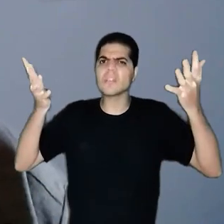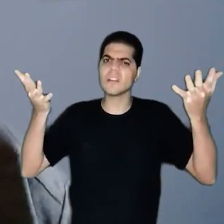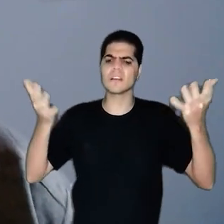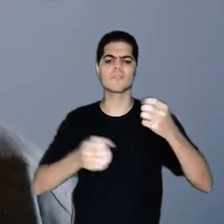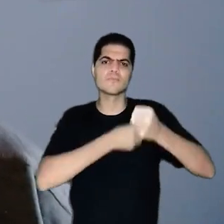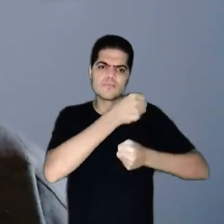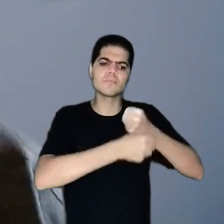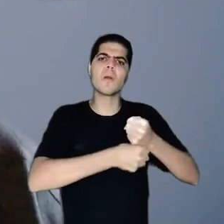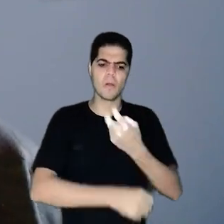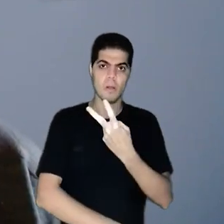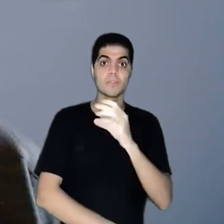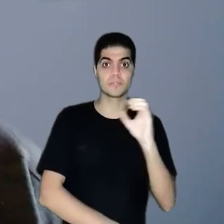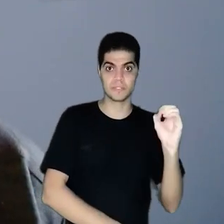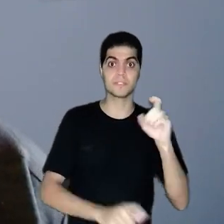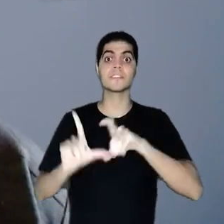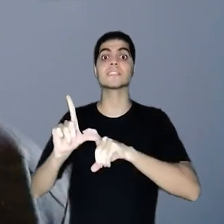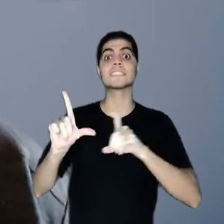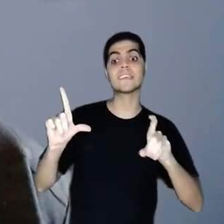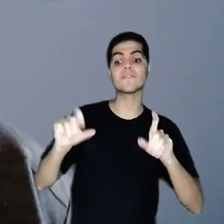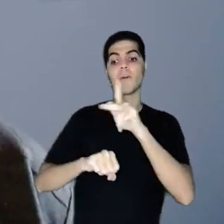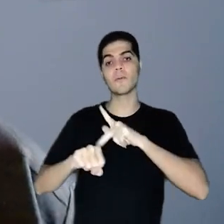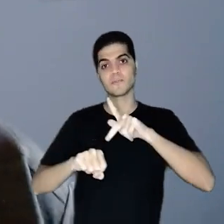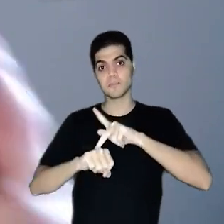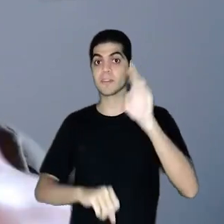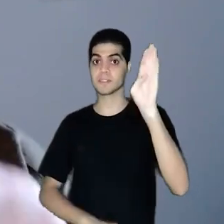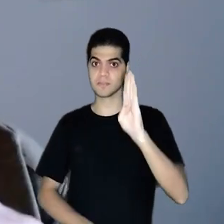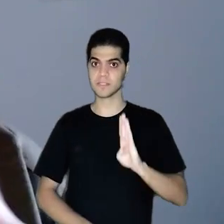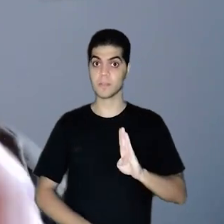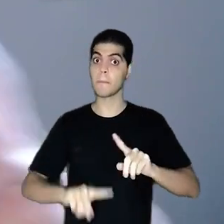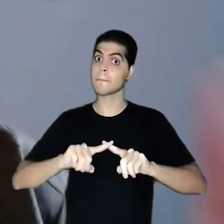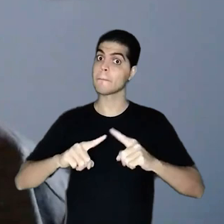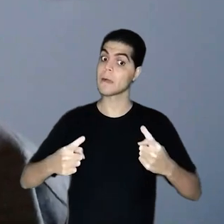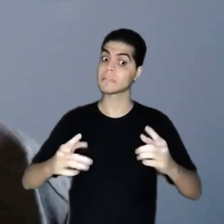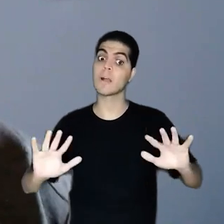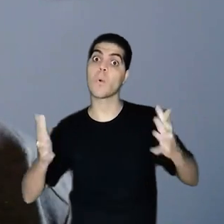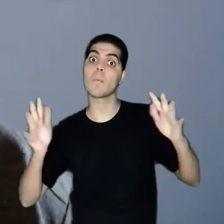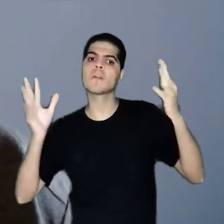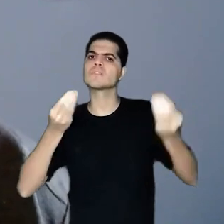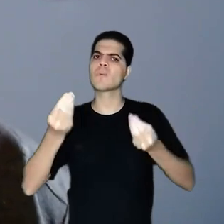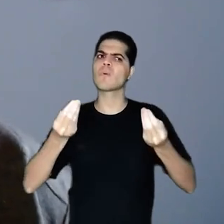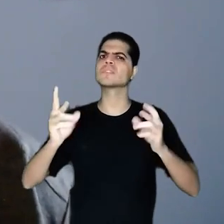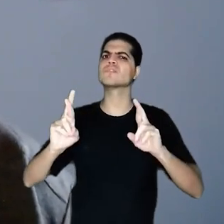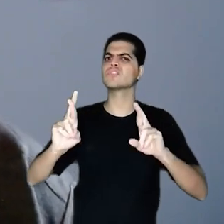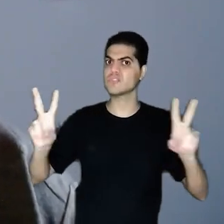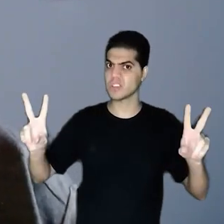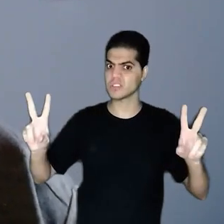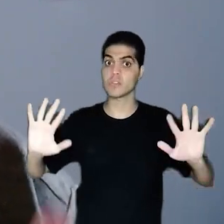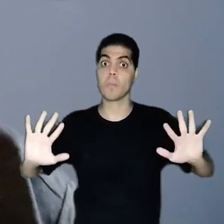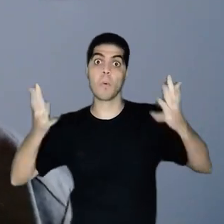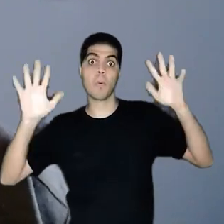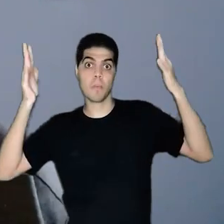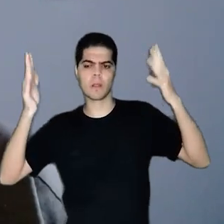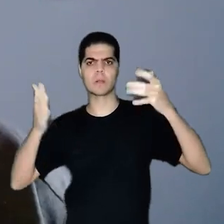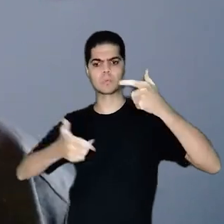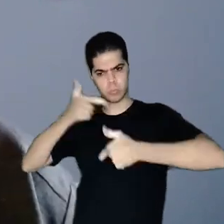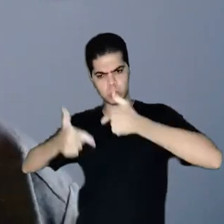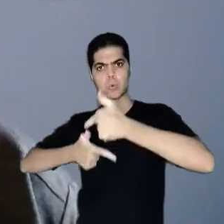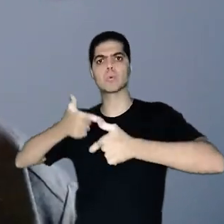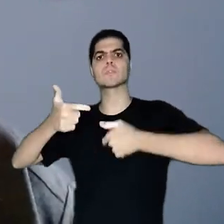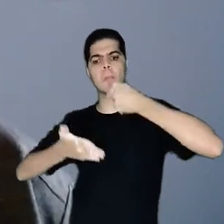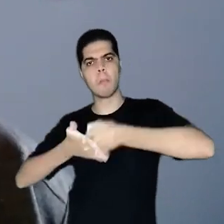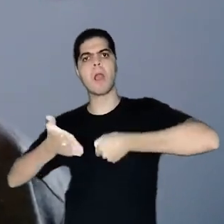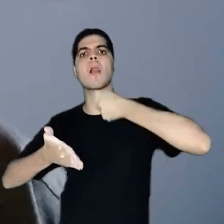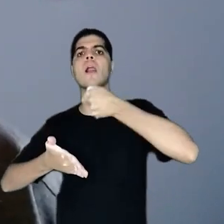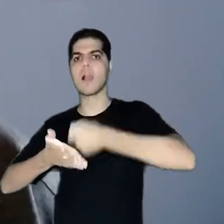comemorar os 200 anos de independência do Brasil mas essa comemoração tem que ser um pouco diferente tem que ser com muita luta